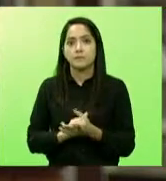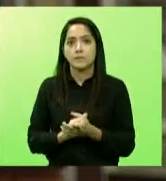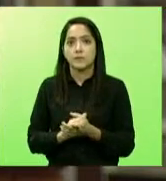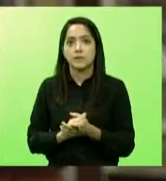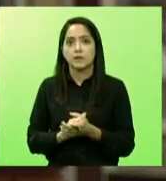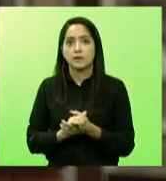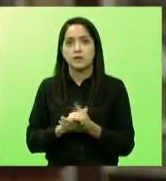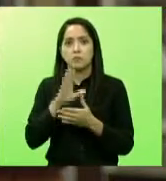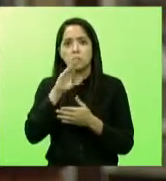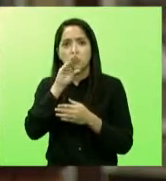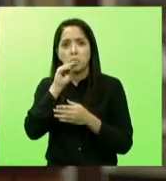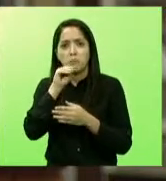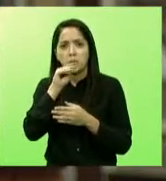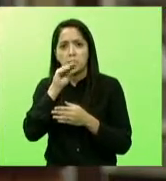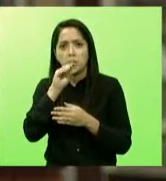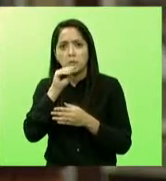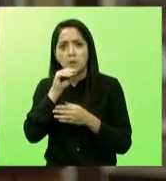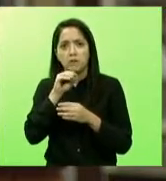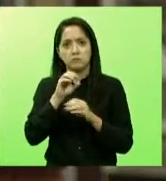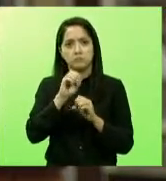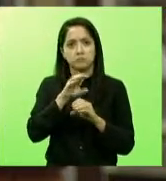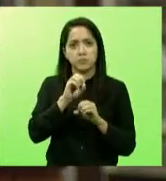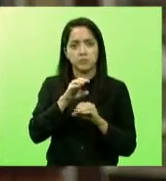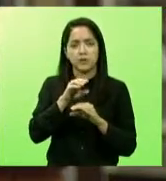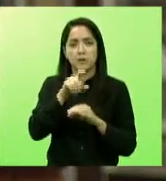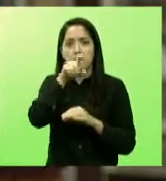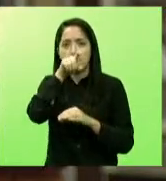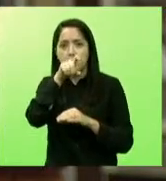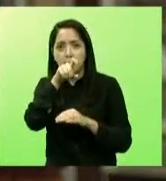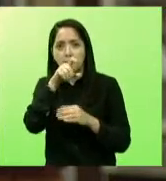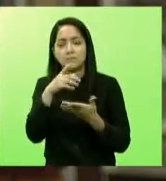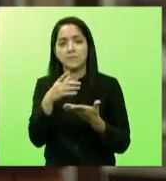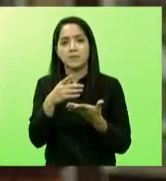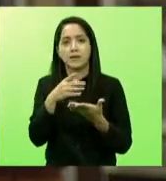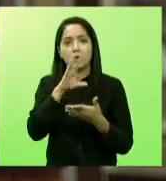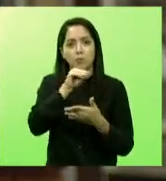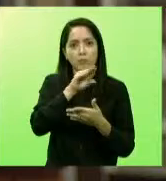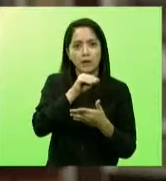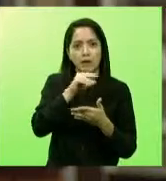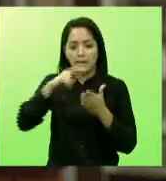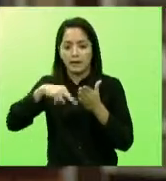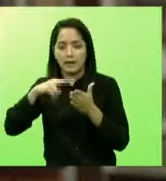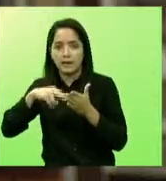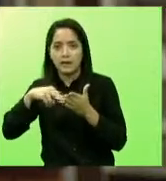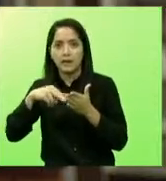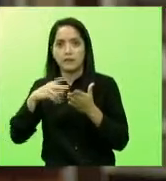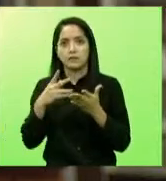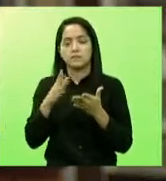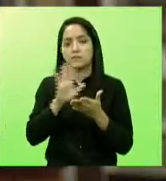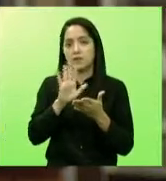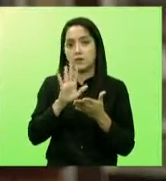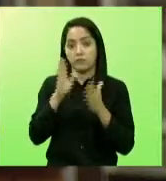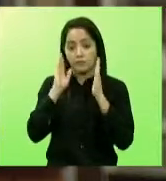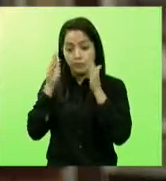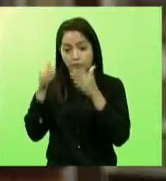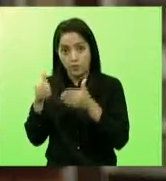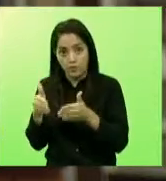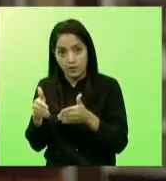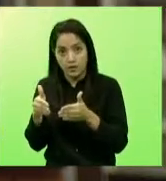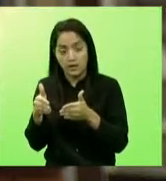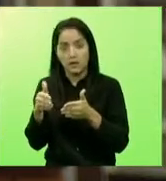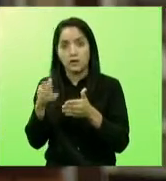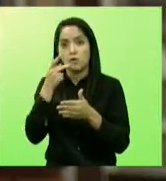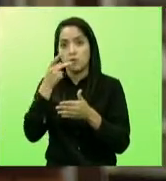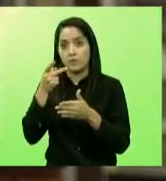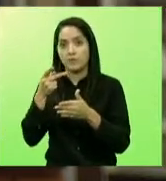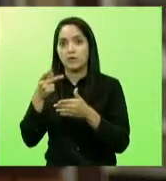de um papagaio alfabetizado, que consegue ler e falar ao mesmo tempo. Mas eu prefiro me focar aqui, como eu